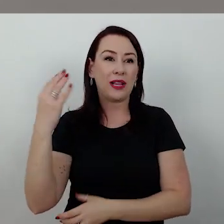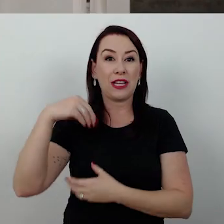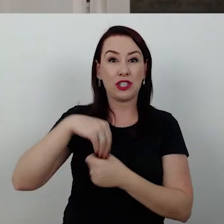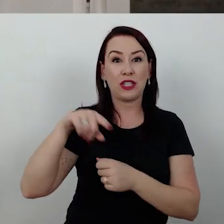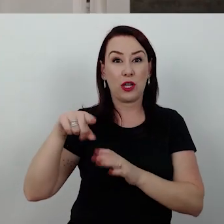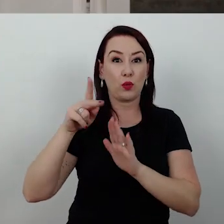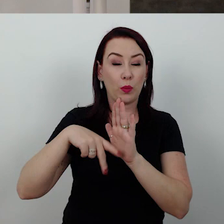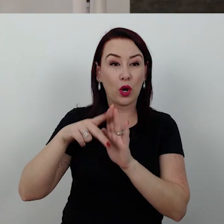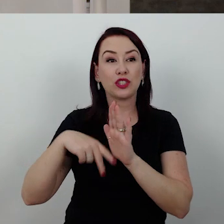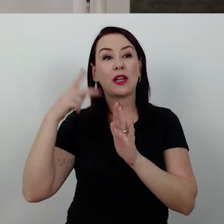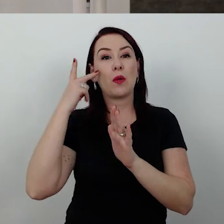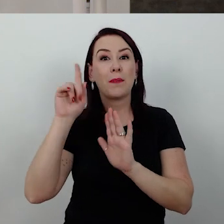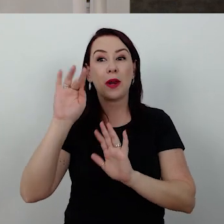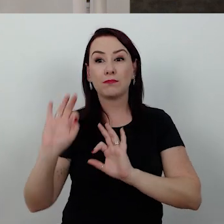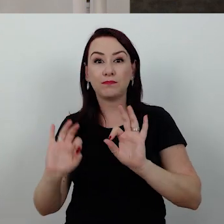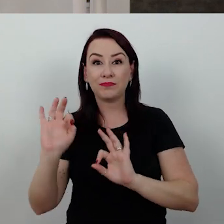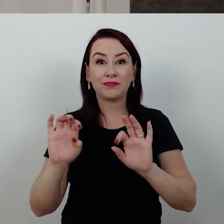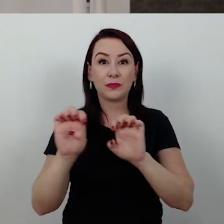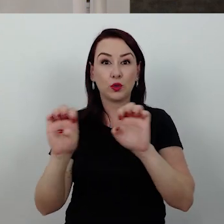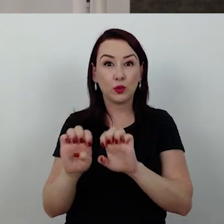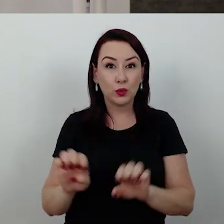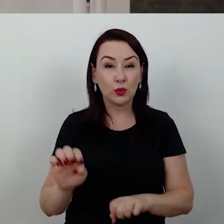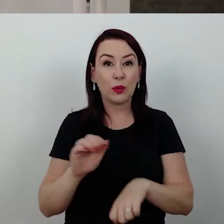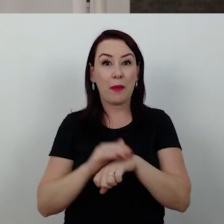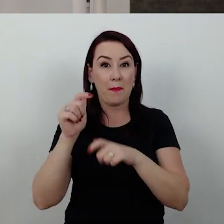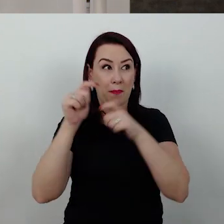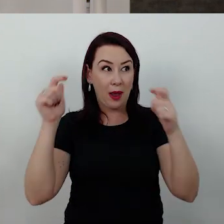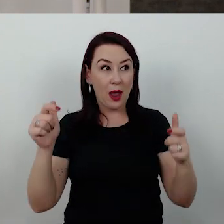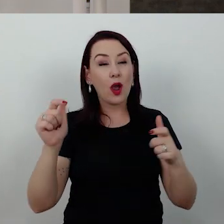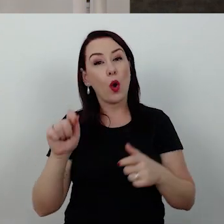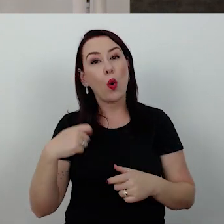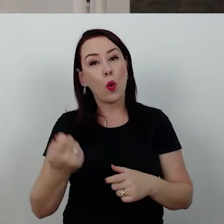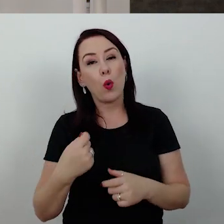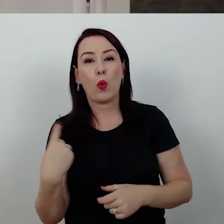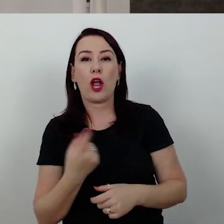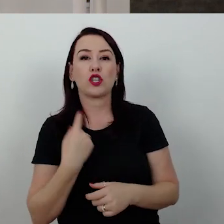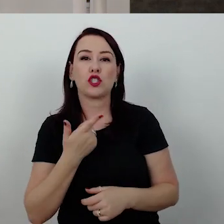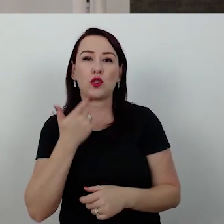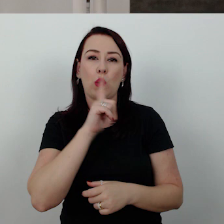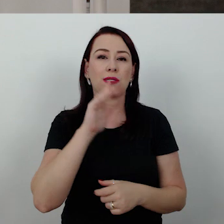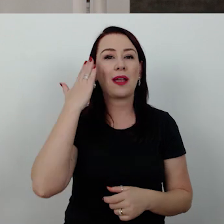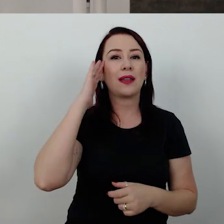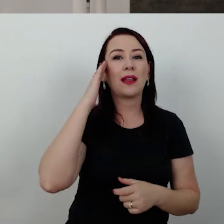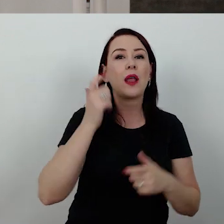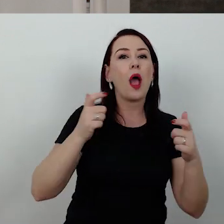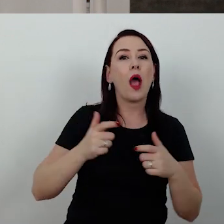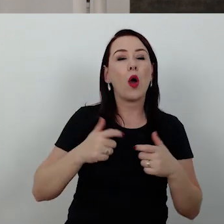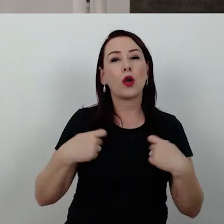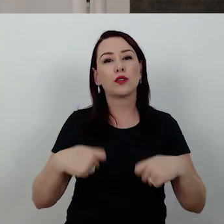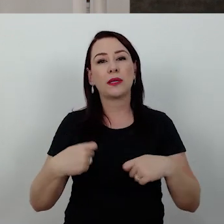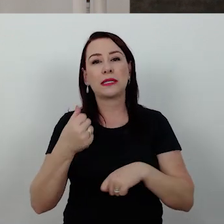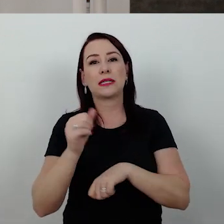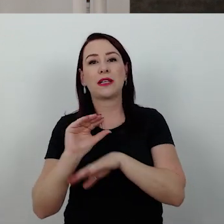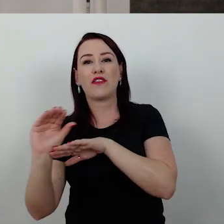que isso, dentro de um programa e de uma política estruturante mais ampla, faz com que a gente comece a entender